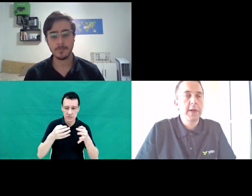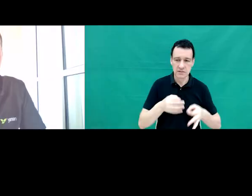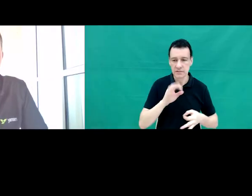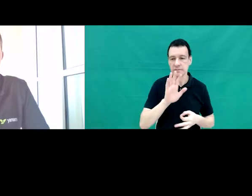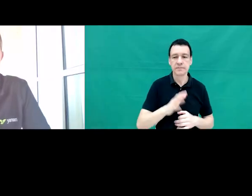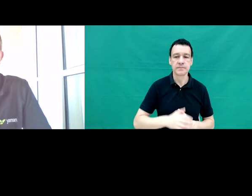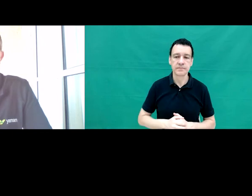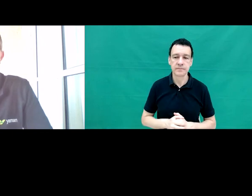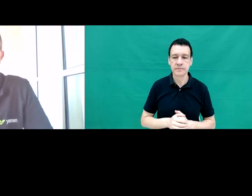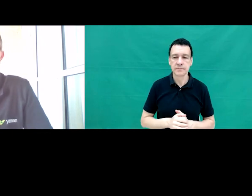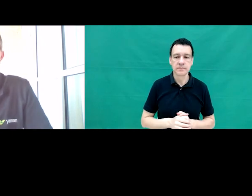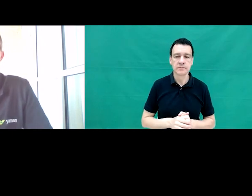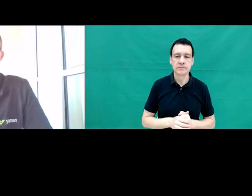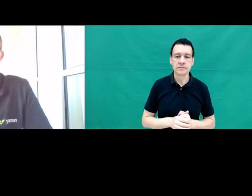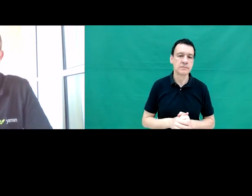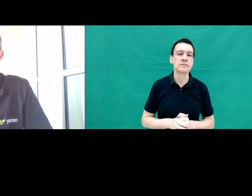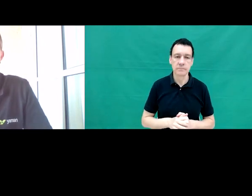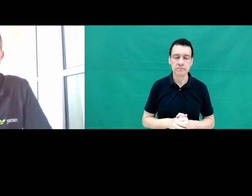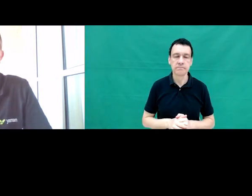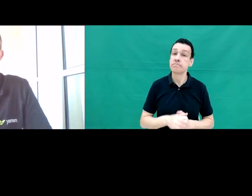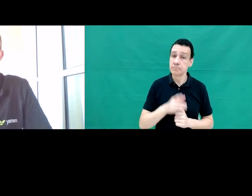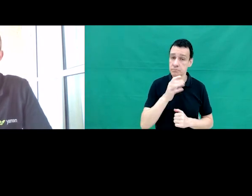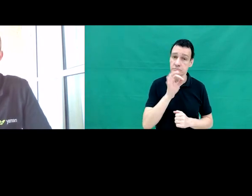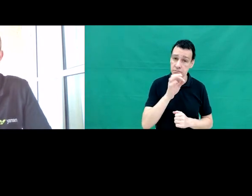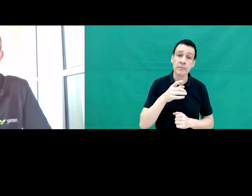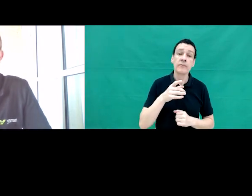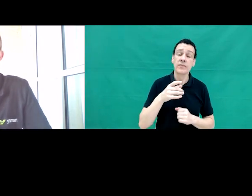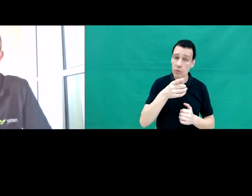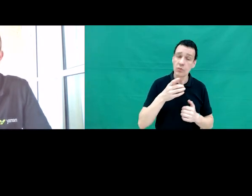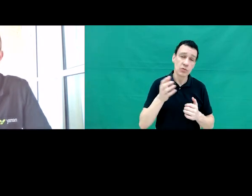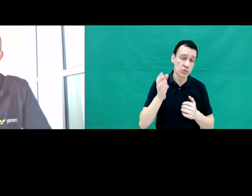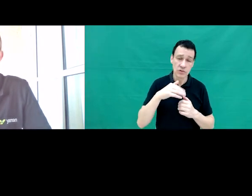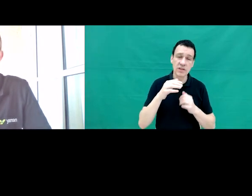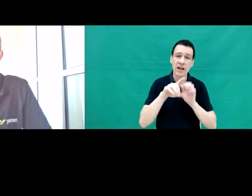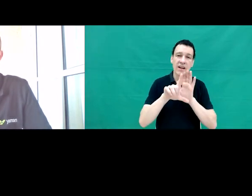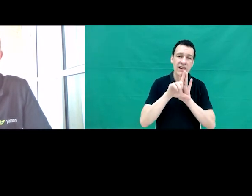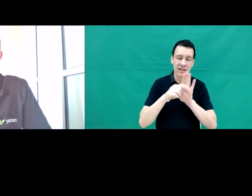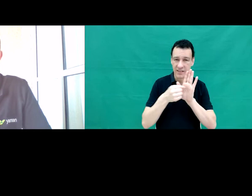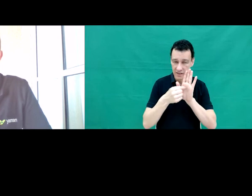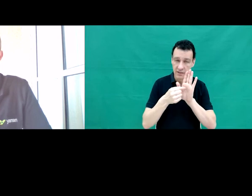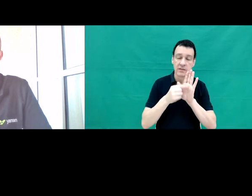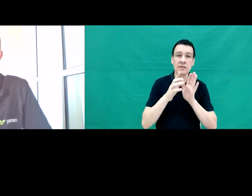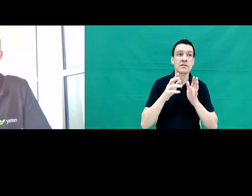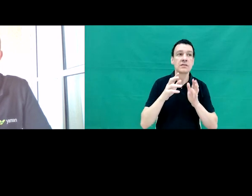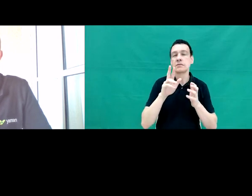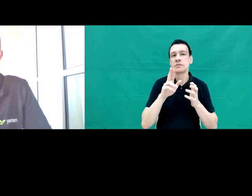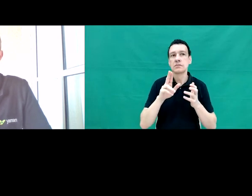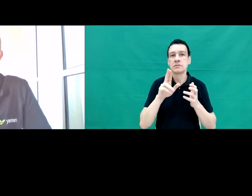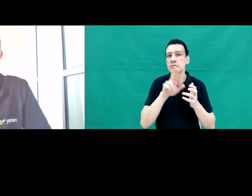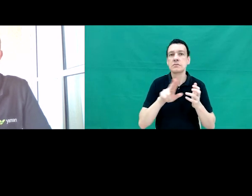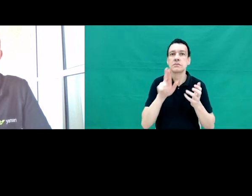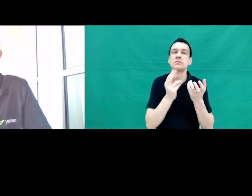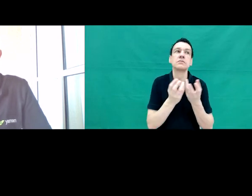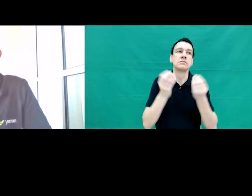Para ver, a gente trouxe aqui uma diretriz de AAA, que nem é tão utilizada em alguns projetos, mas